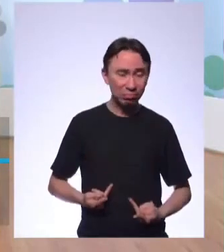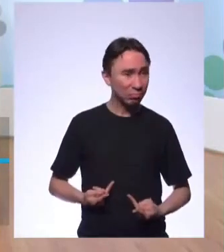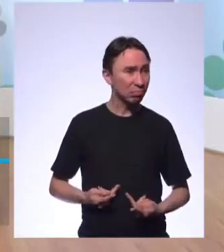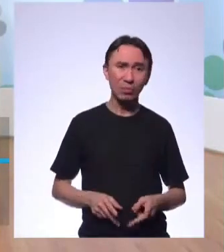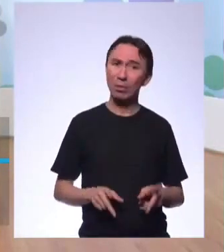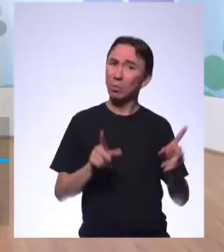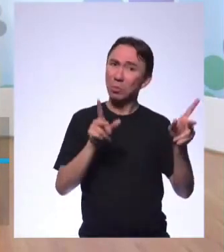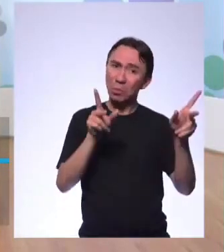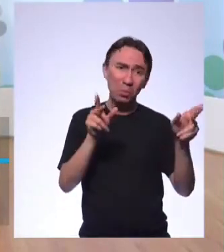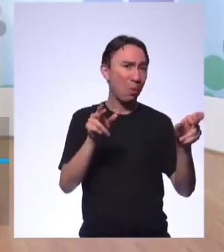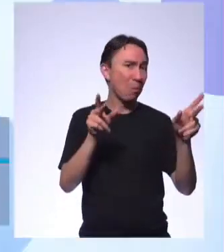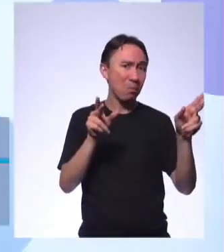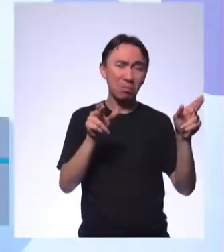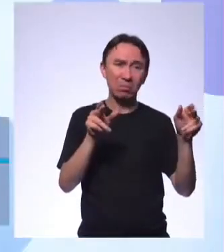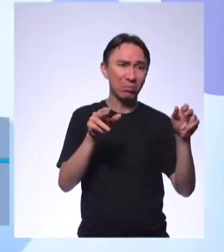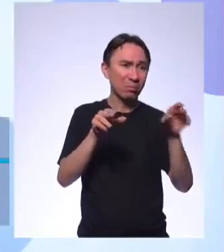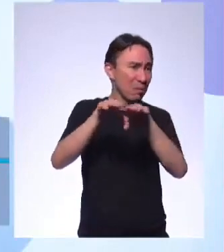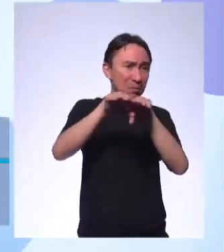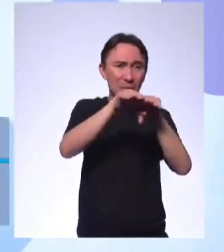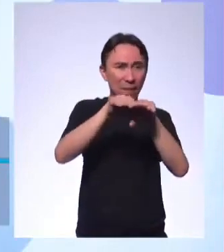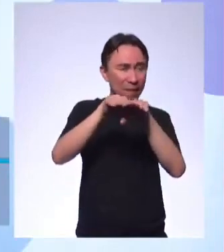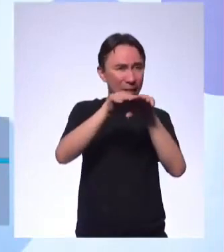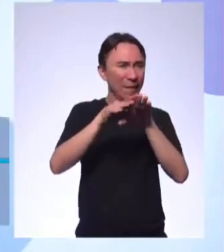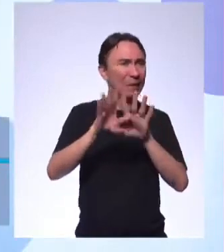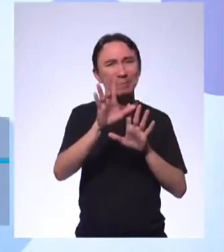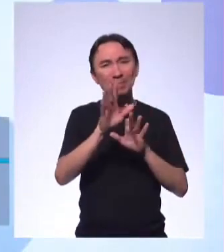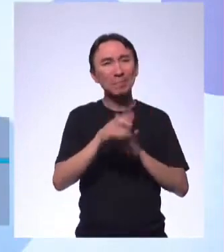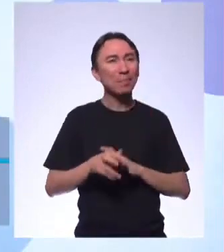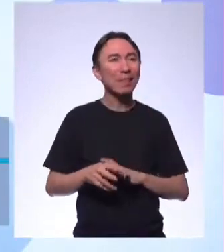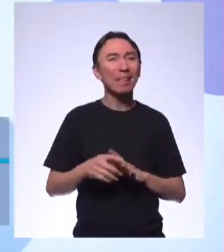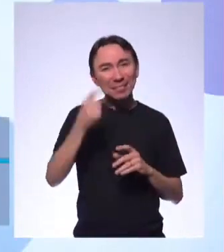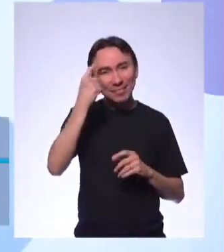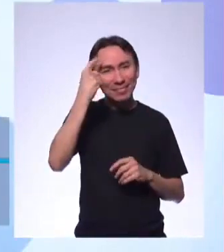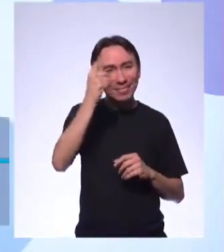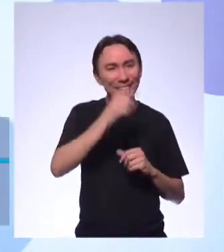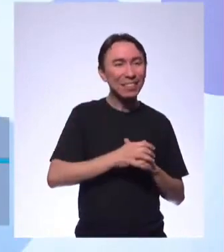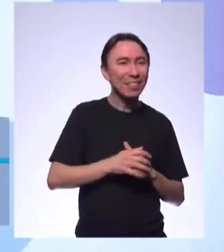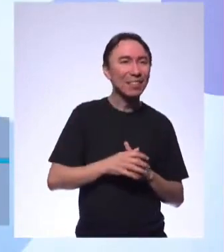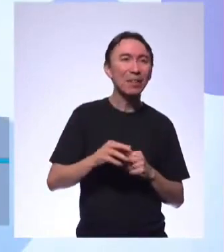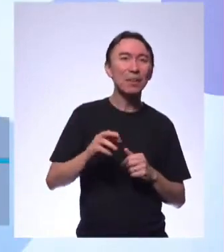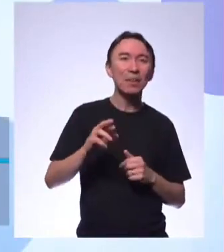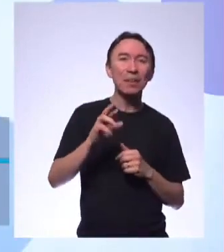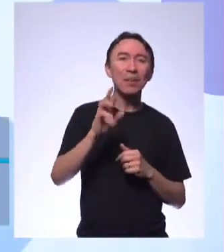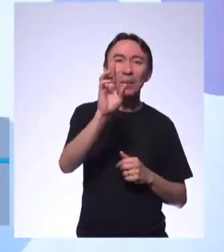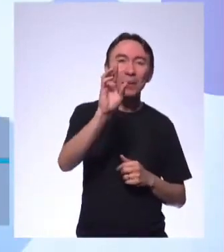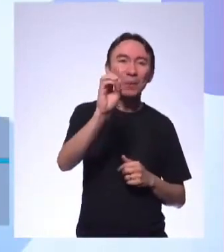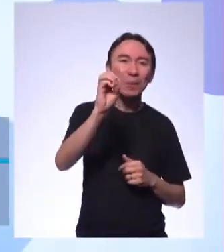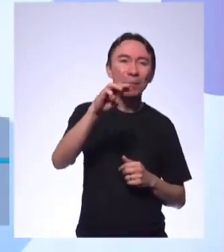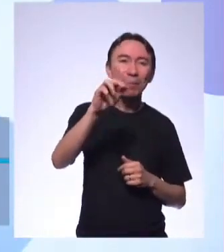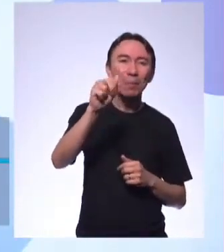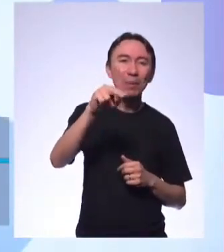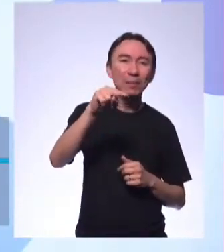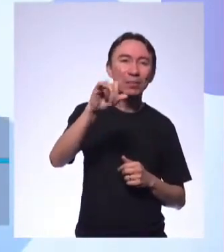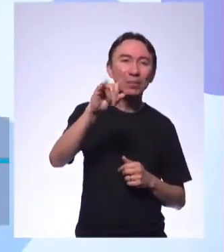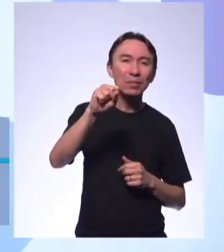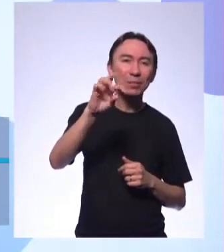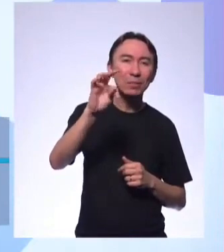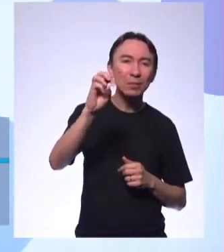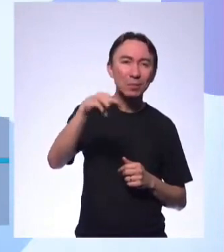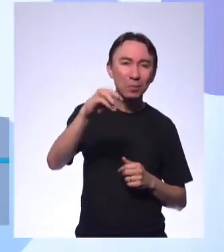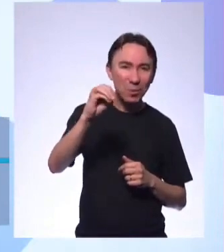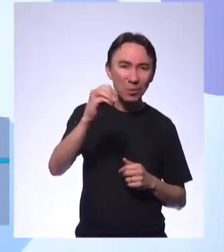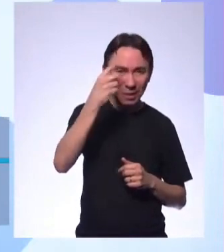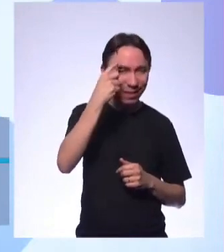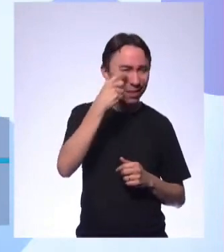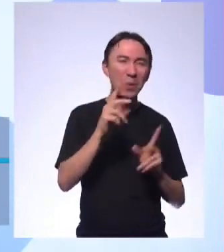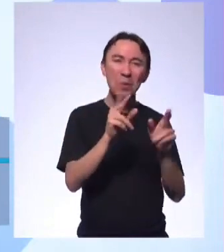humanizando a mulher, que é um paradoxo, né? É, que o romantismo, ele endeusa a mulher e isso, de certa forma, a humaniza. Porque